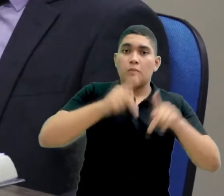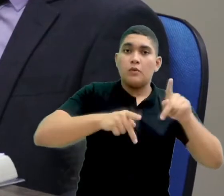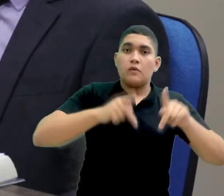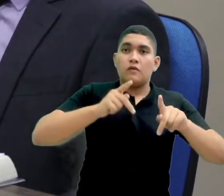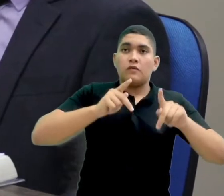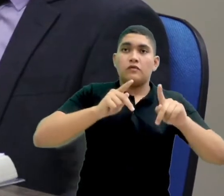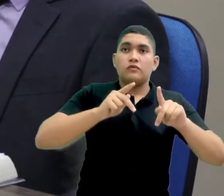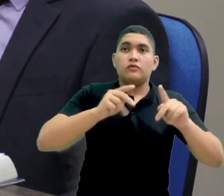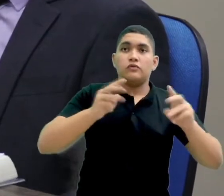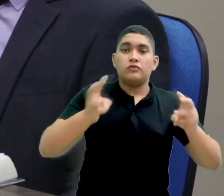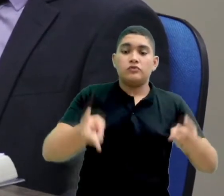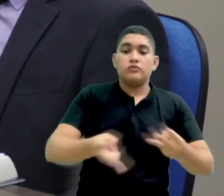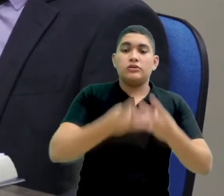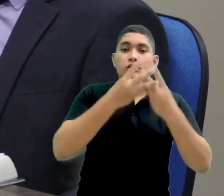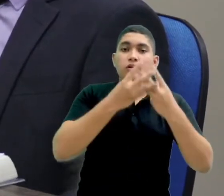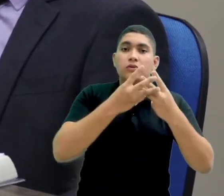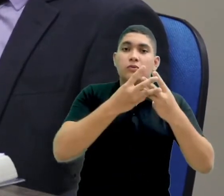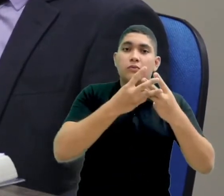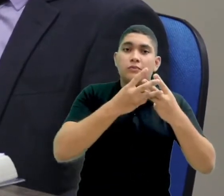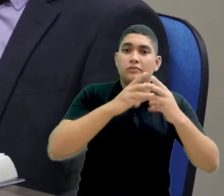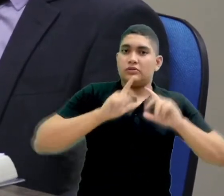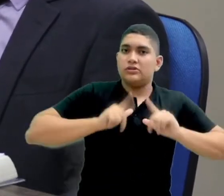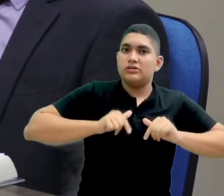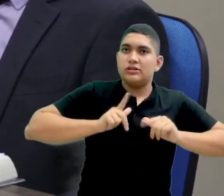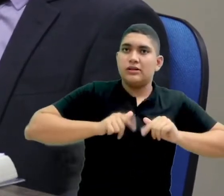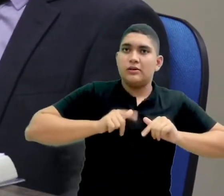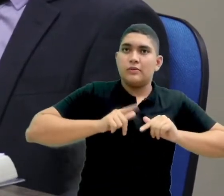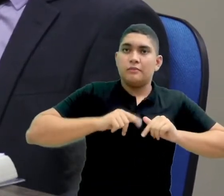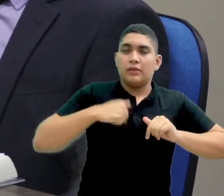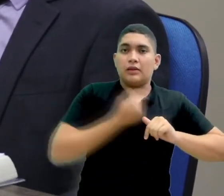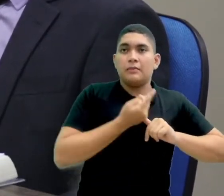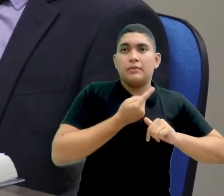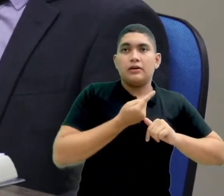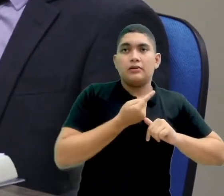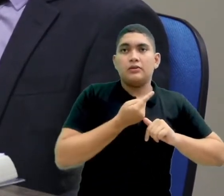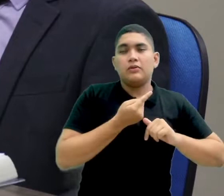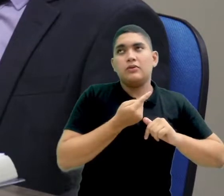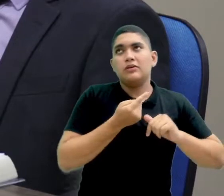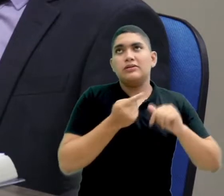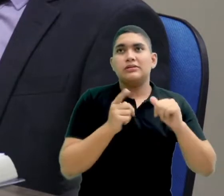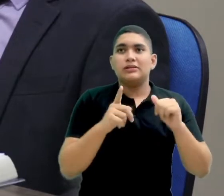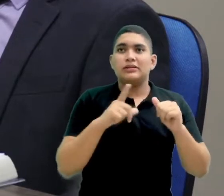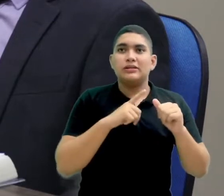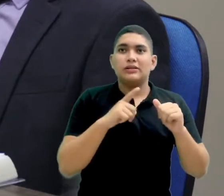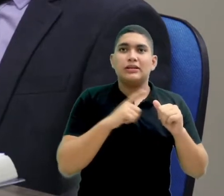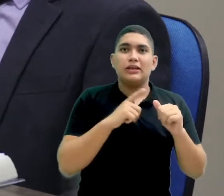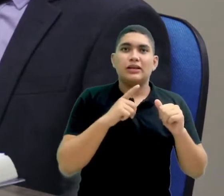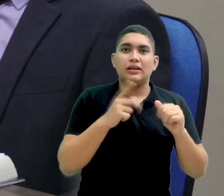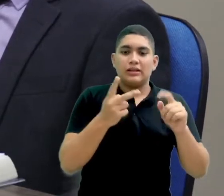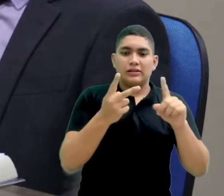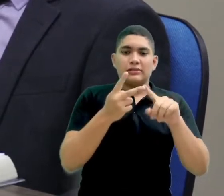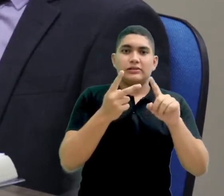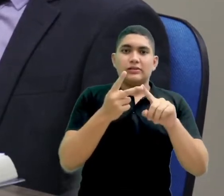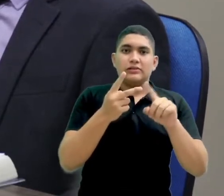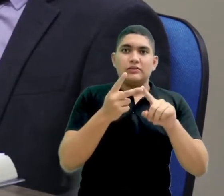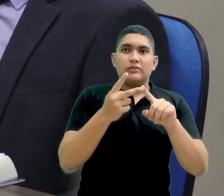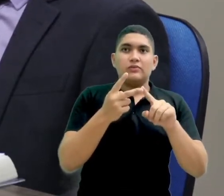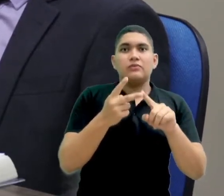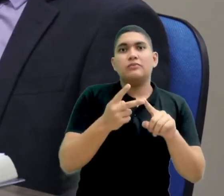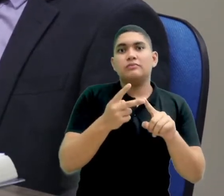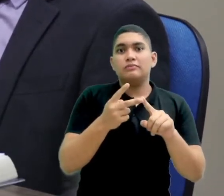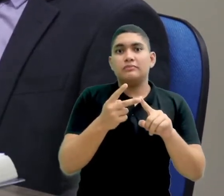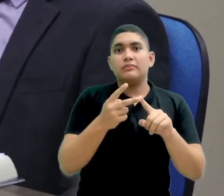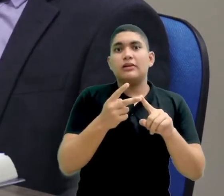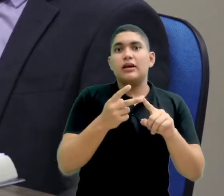né? E para nós o aspecto moral ele é válido ainda nos dias de hoje. Então,